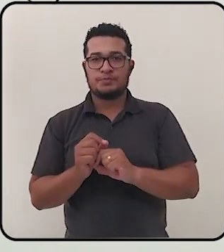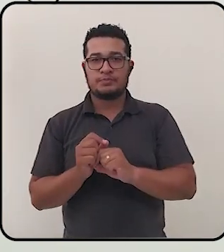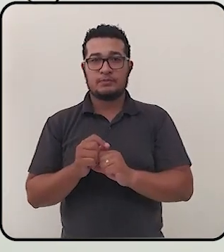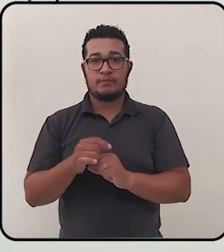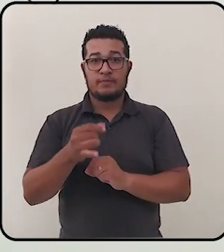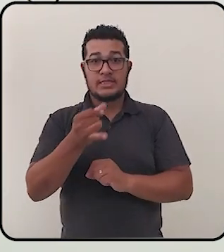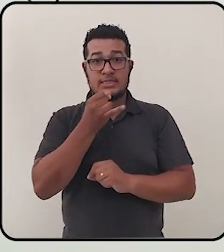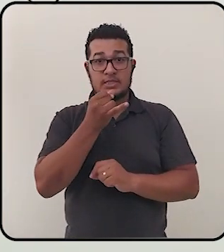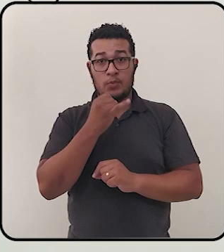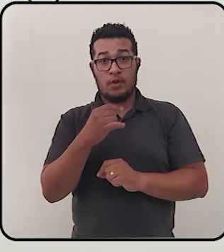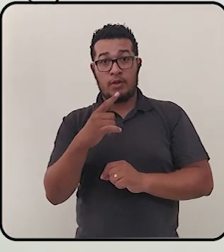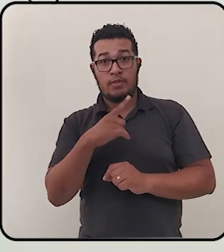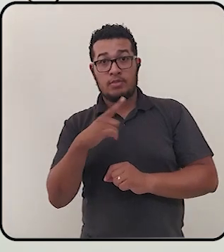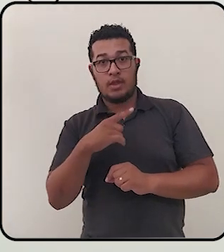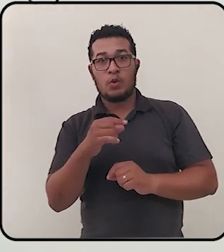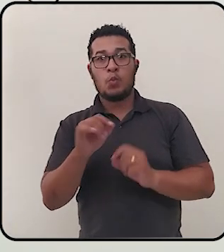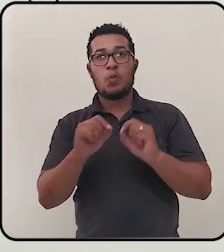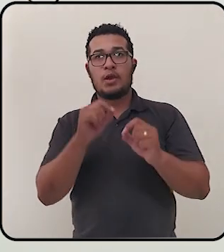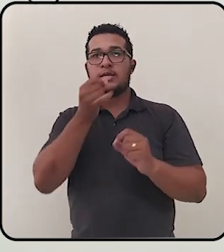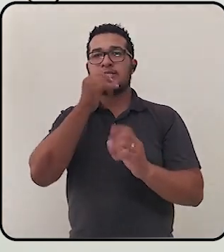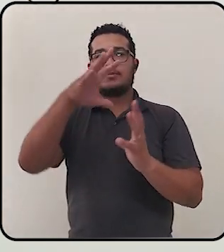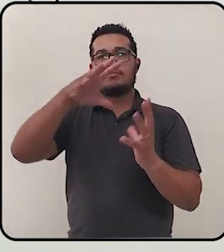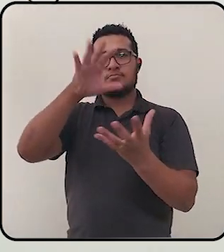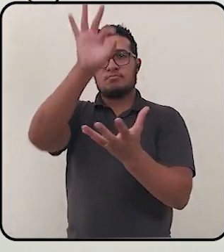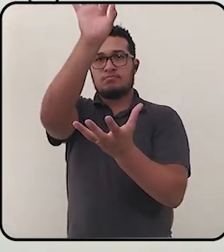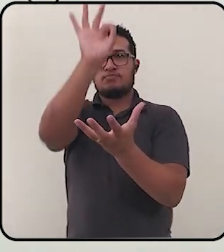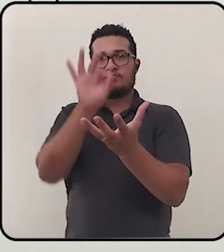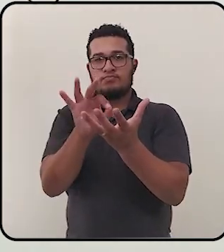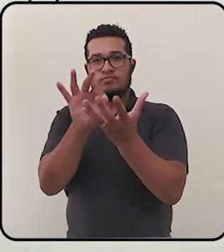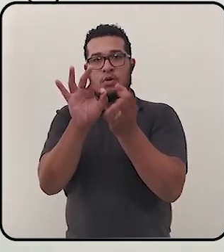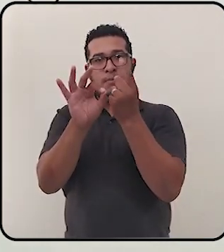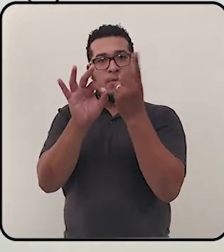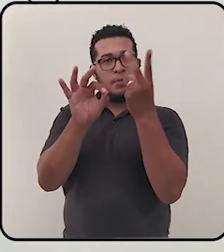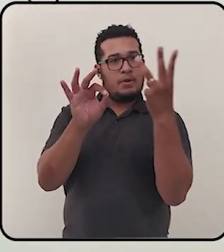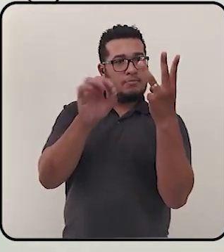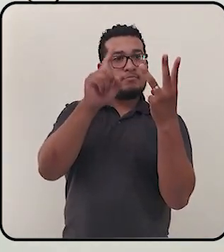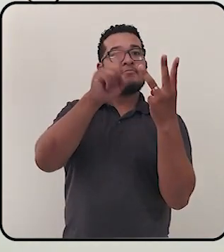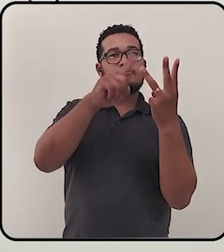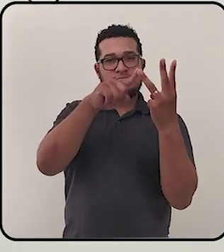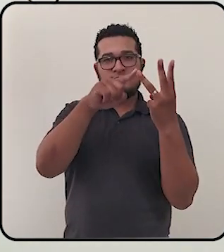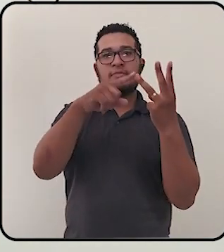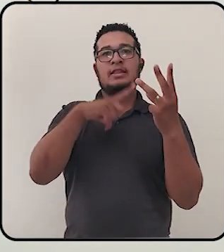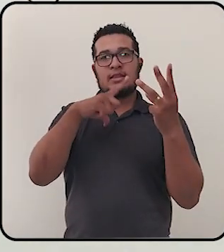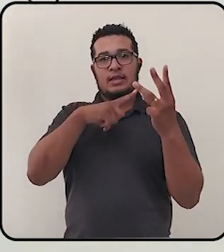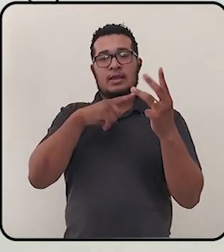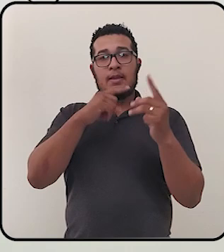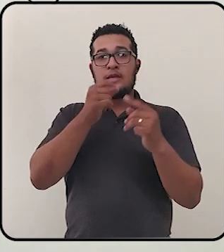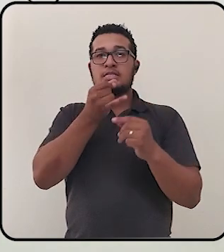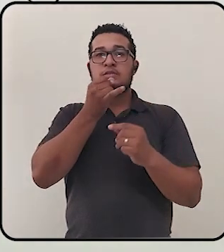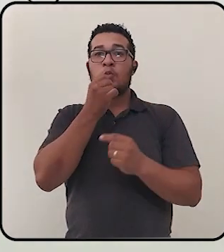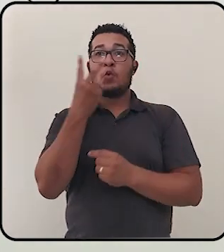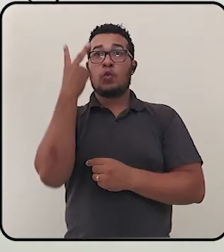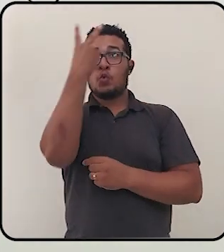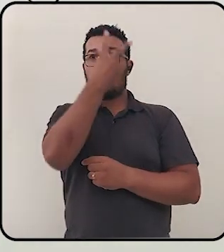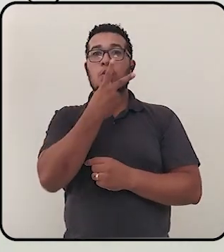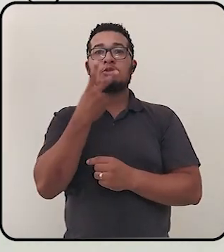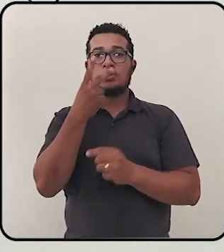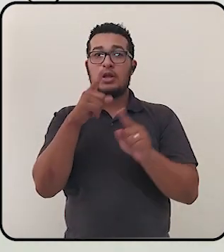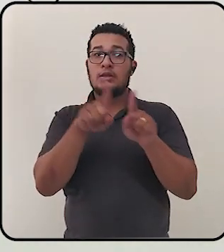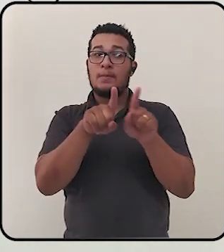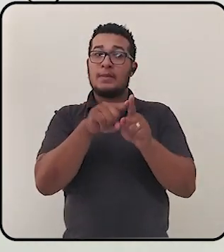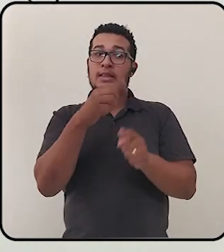Segundo passo, sempre. Então eu tenho 3 fusos a oeste e